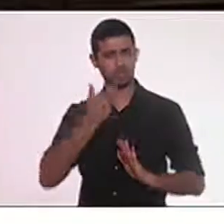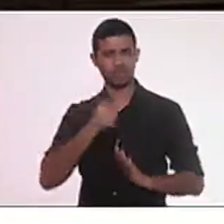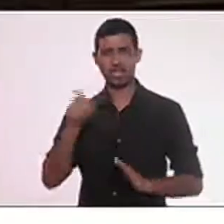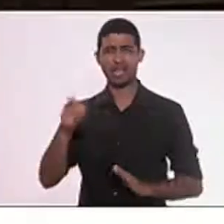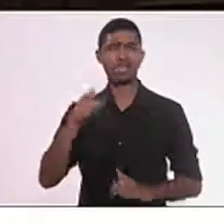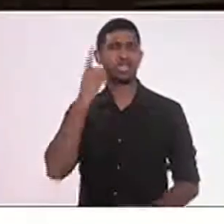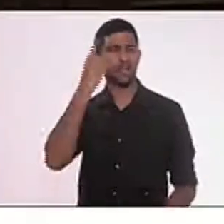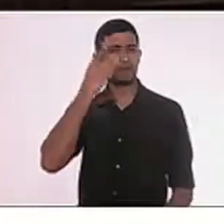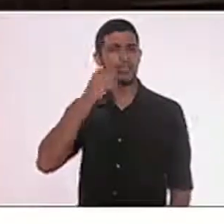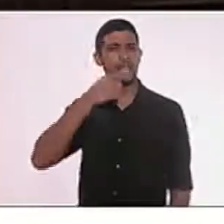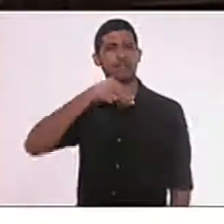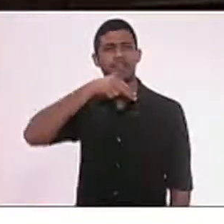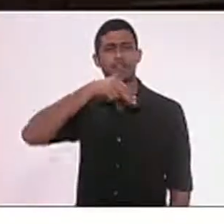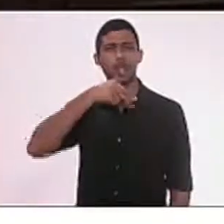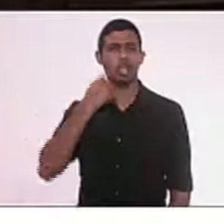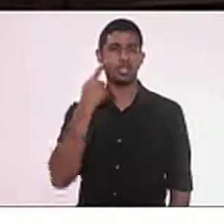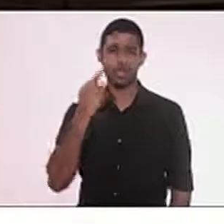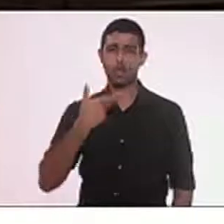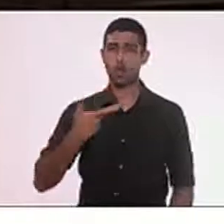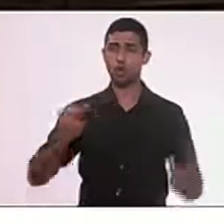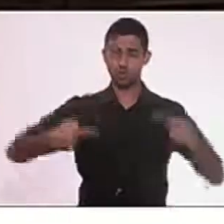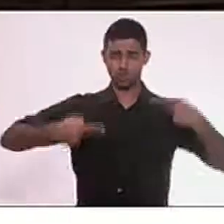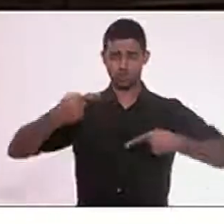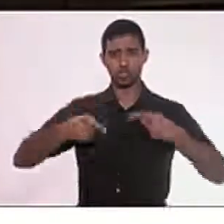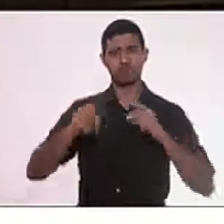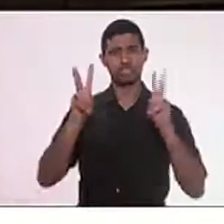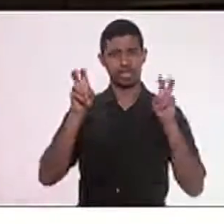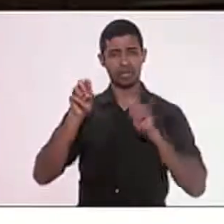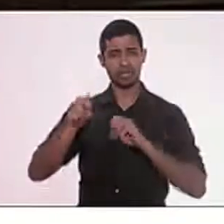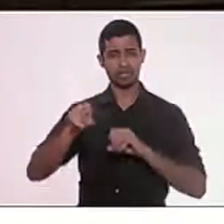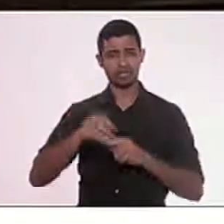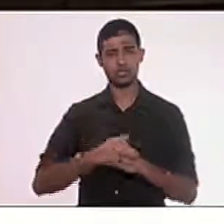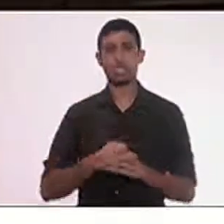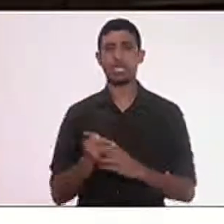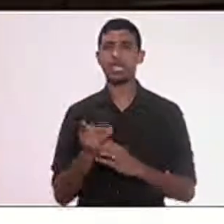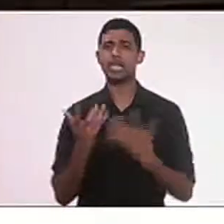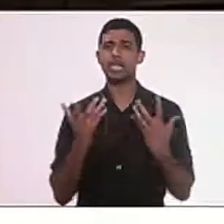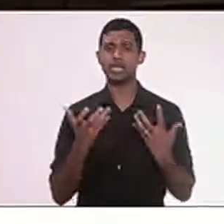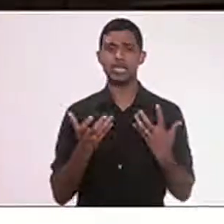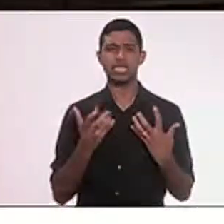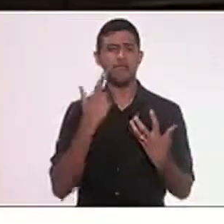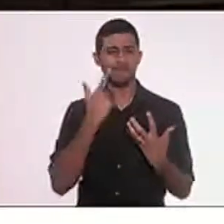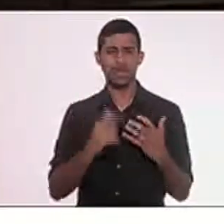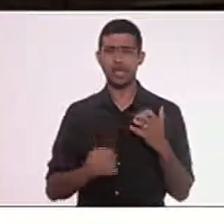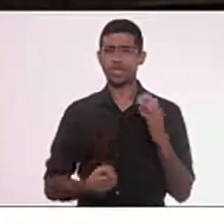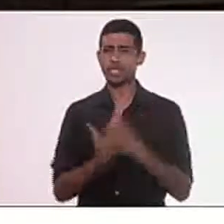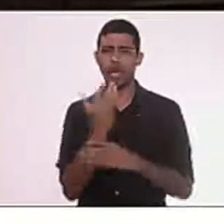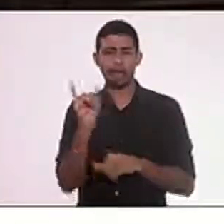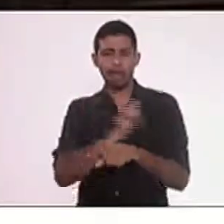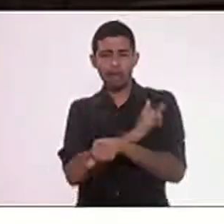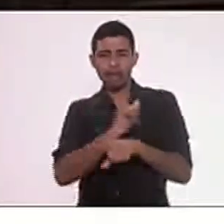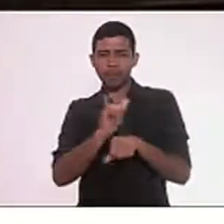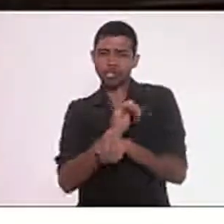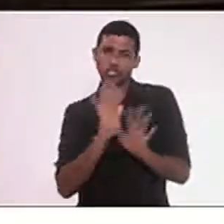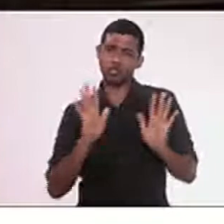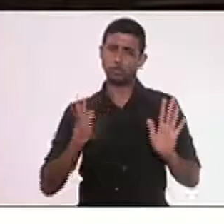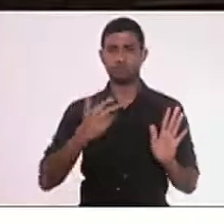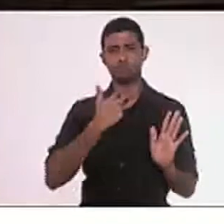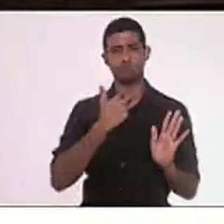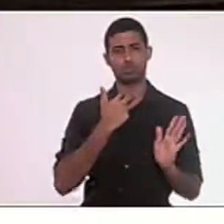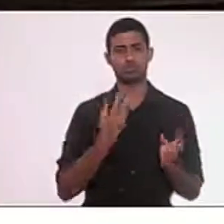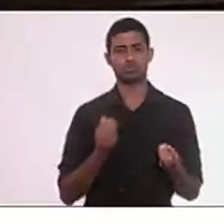Felipe, hoje que nós discutimos o tema da educação aqui, buscava criar parâmetros, já que a gente não pode,